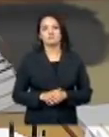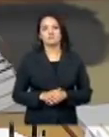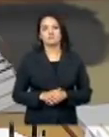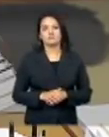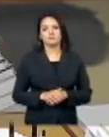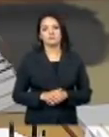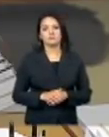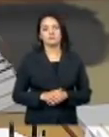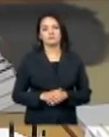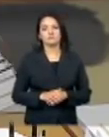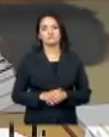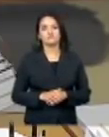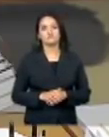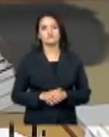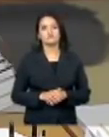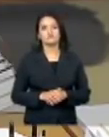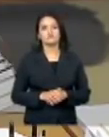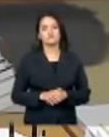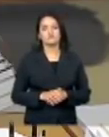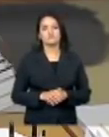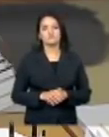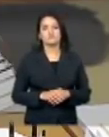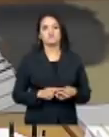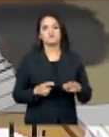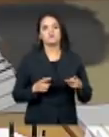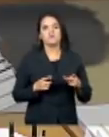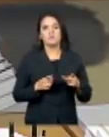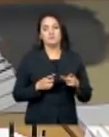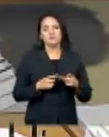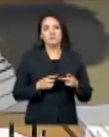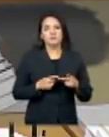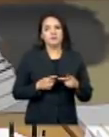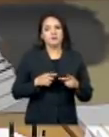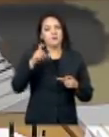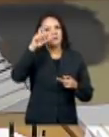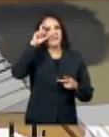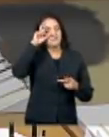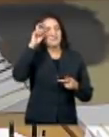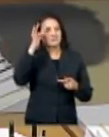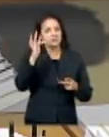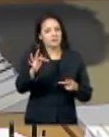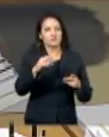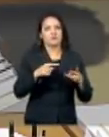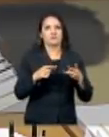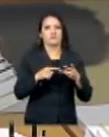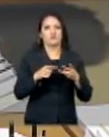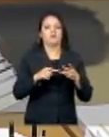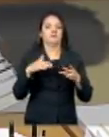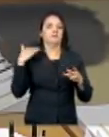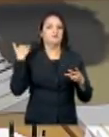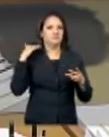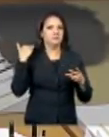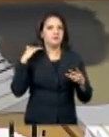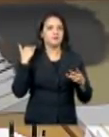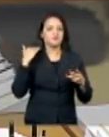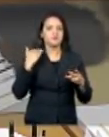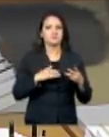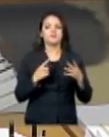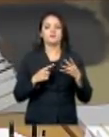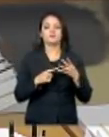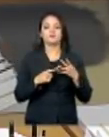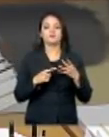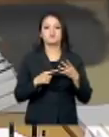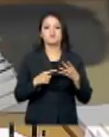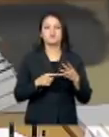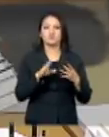constitucional o ministro luiz edson fac a ministra cármen lúcia o ministro isso